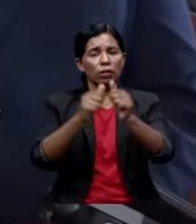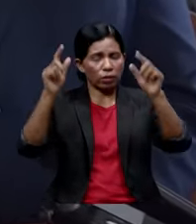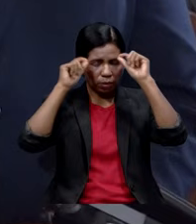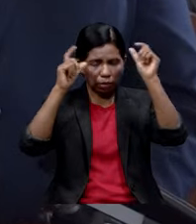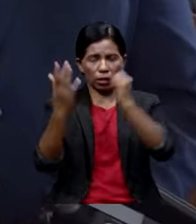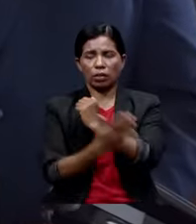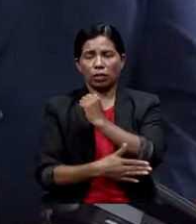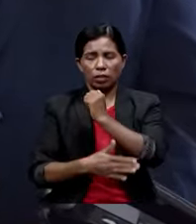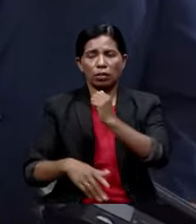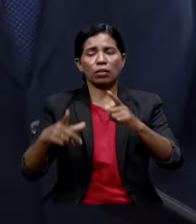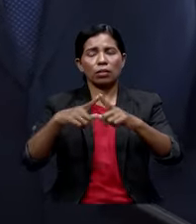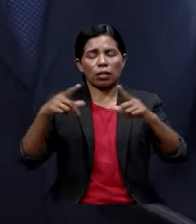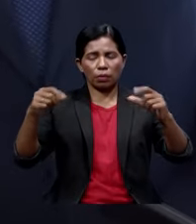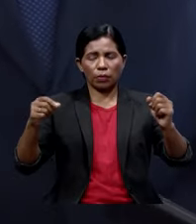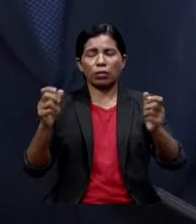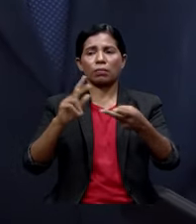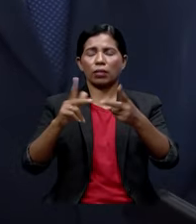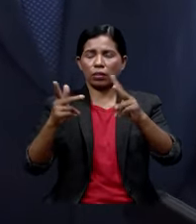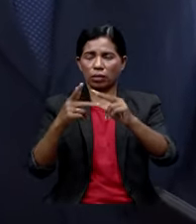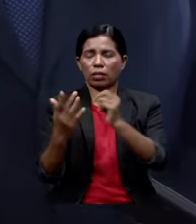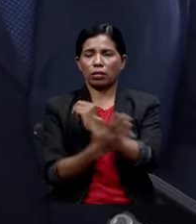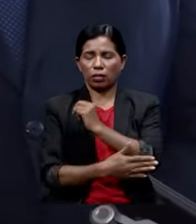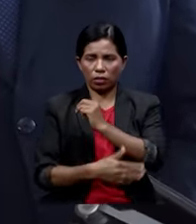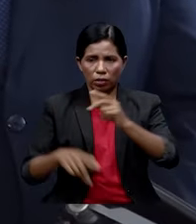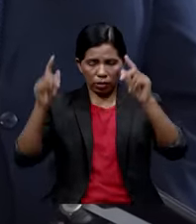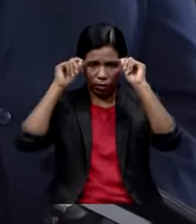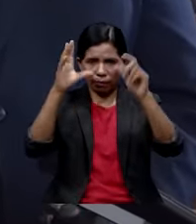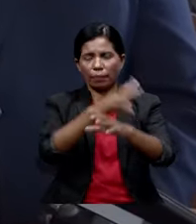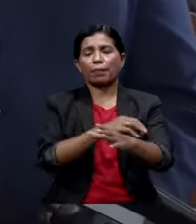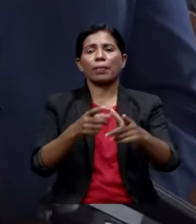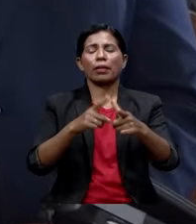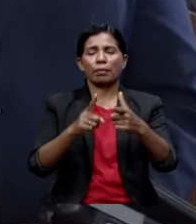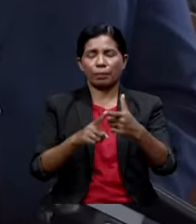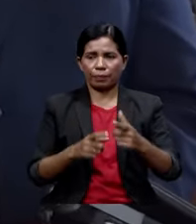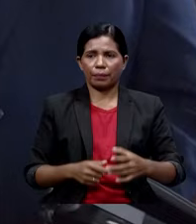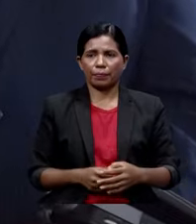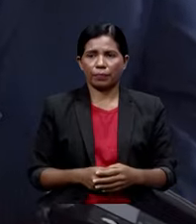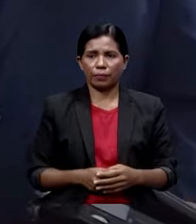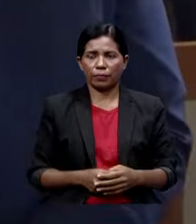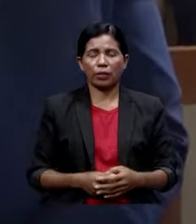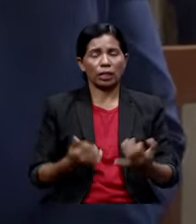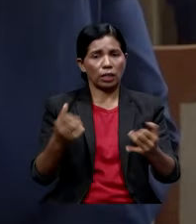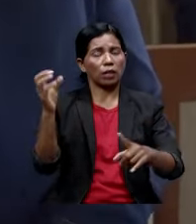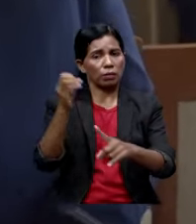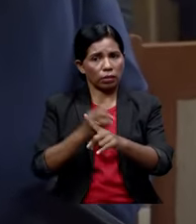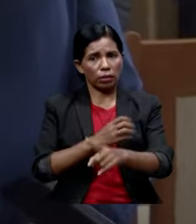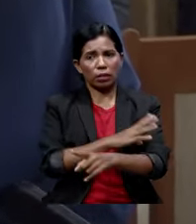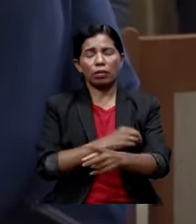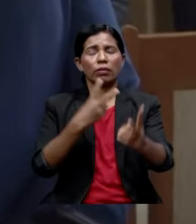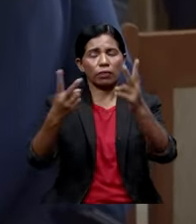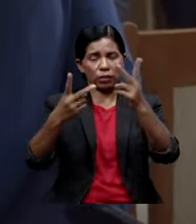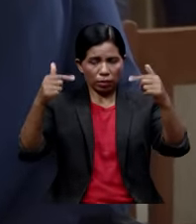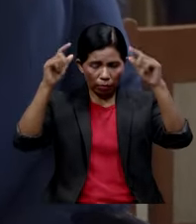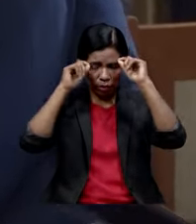país com o qual o Japão compartilha os valores fundamentais e princípios. Esta oportunidade de visita para